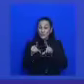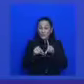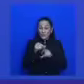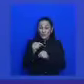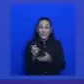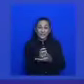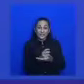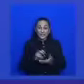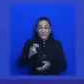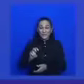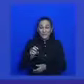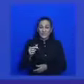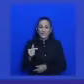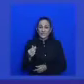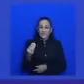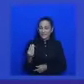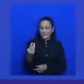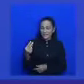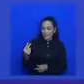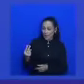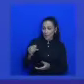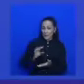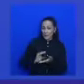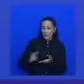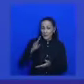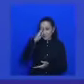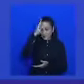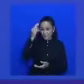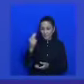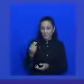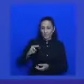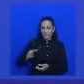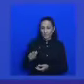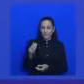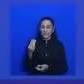Quina, concurso 5.732, prêmio principal